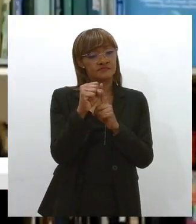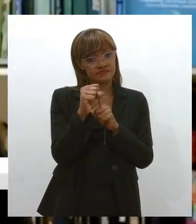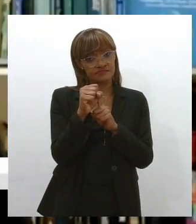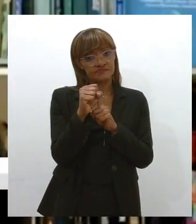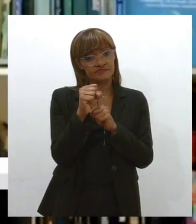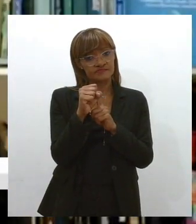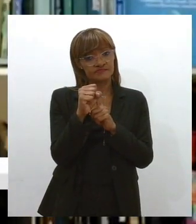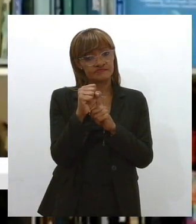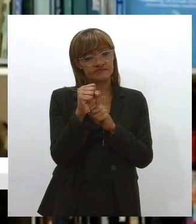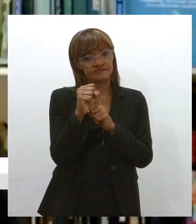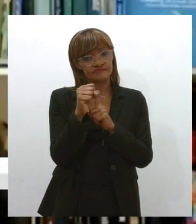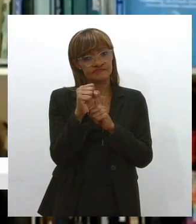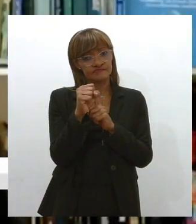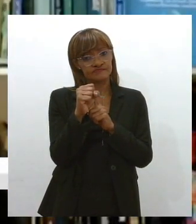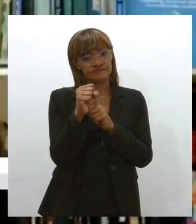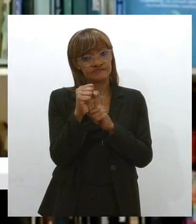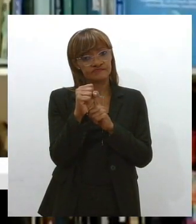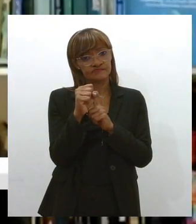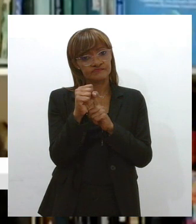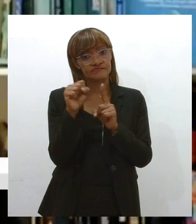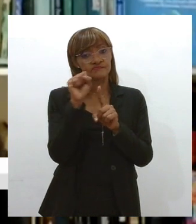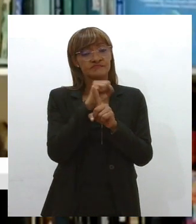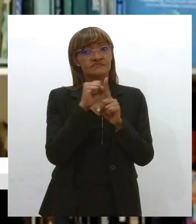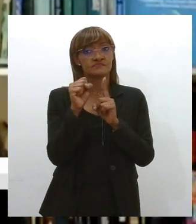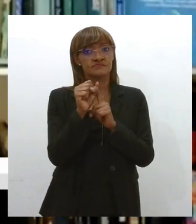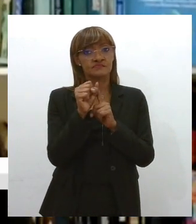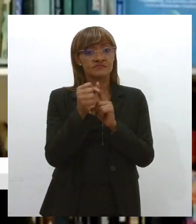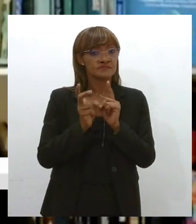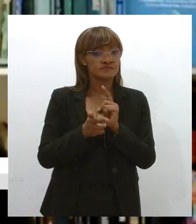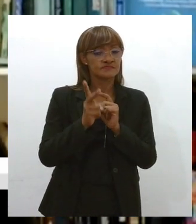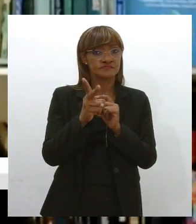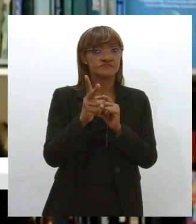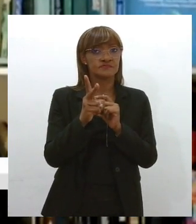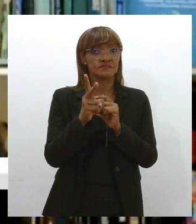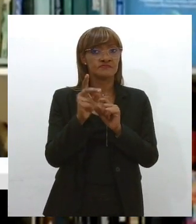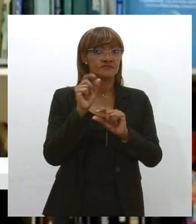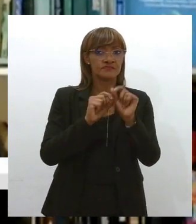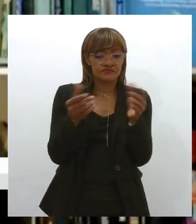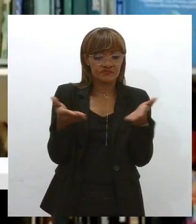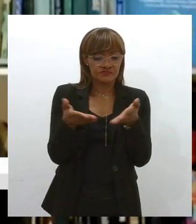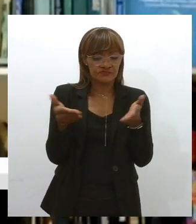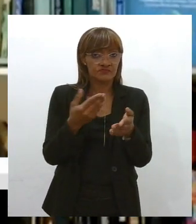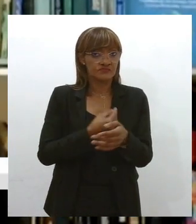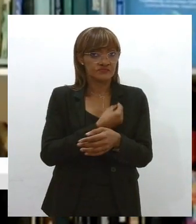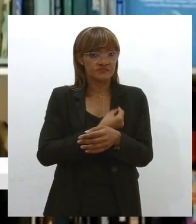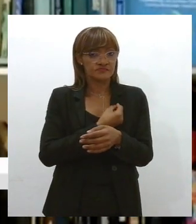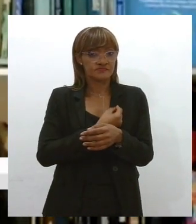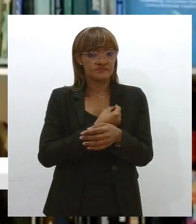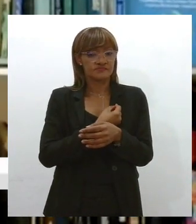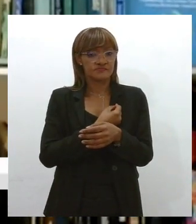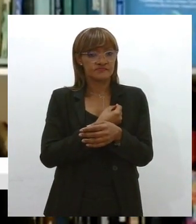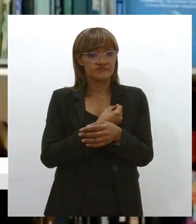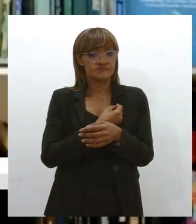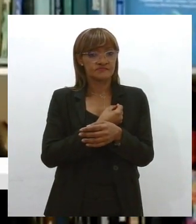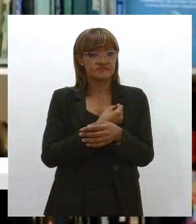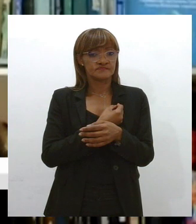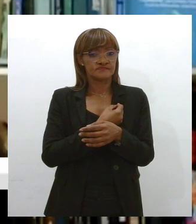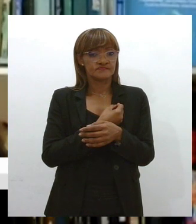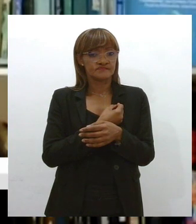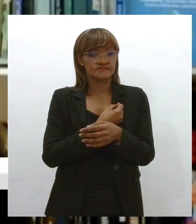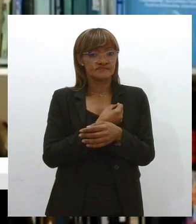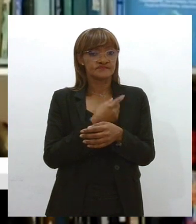falando assim, pensando em Ocidente, pensando no período que a gente vive agora, a gente, como eu falei, tem esse